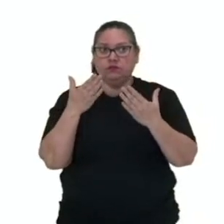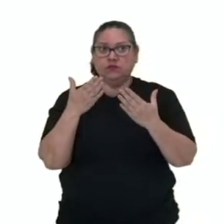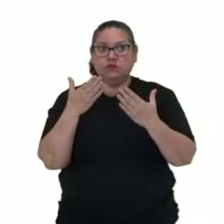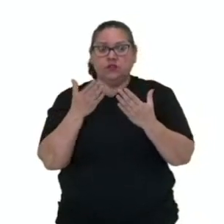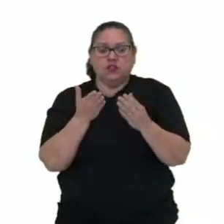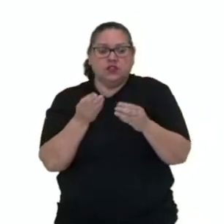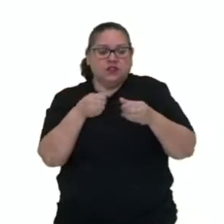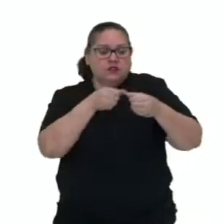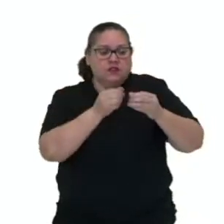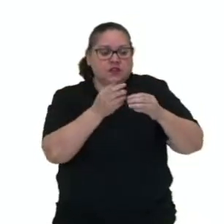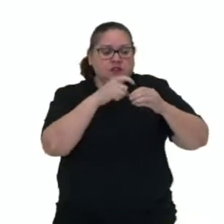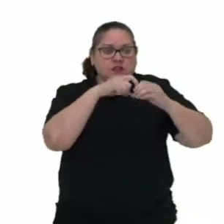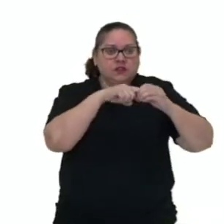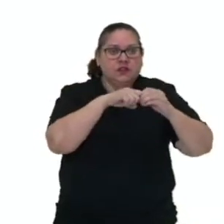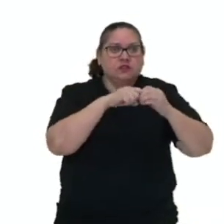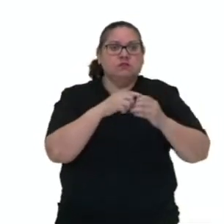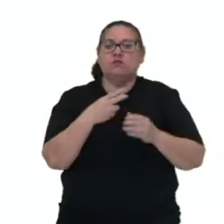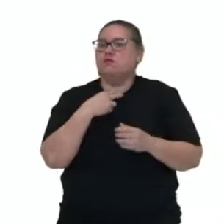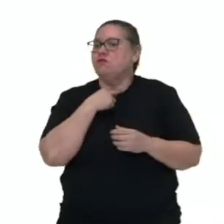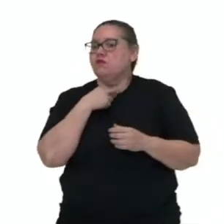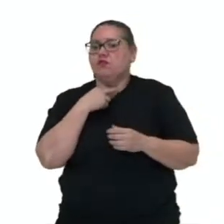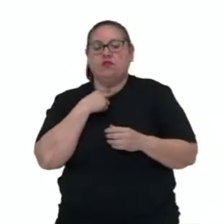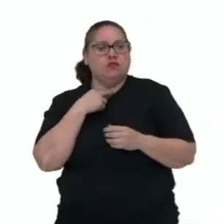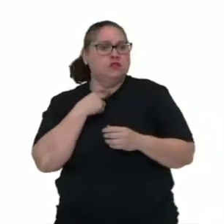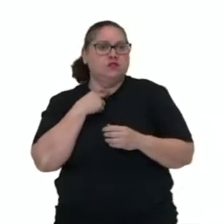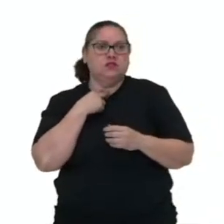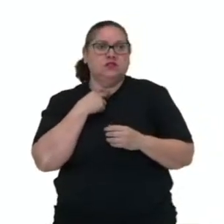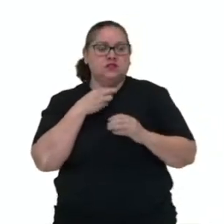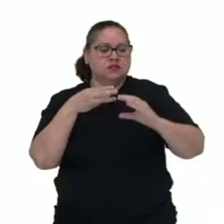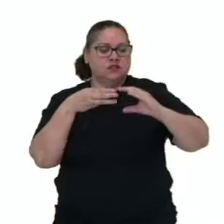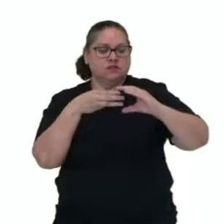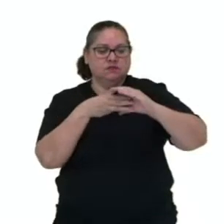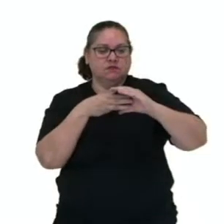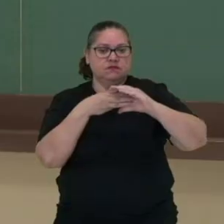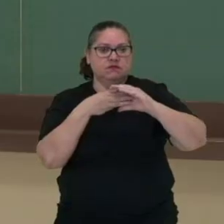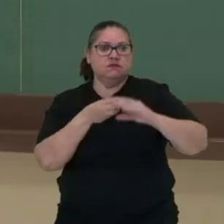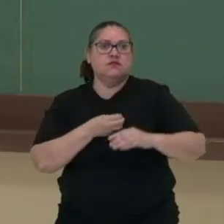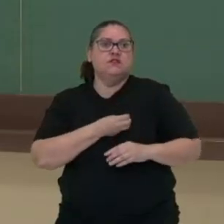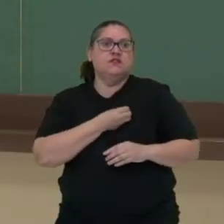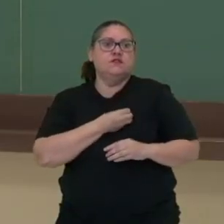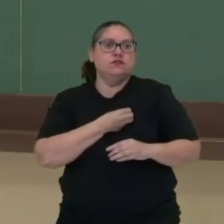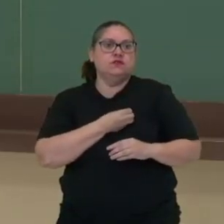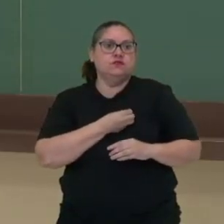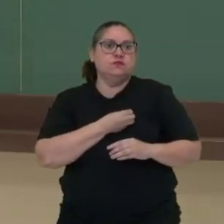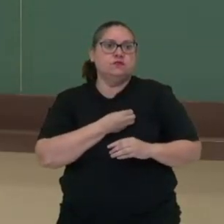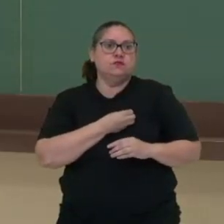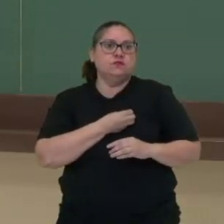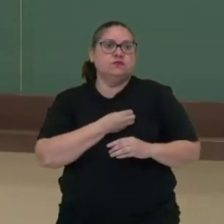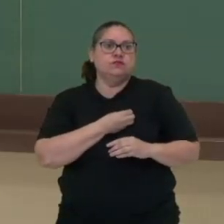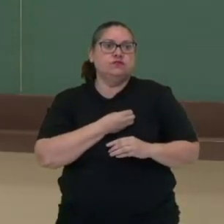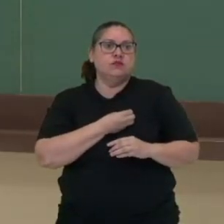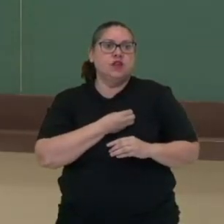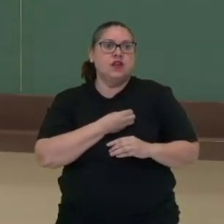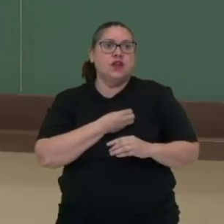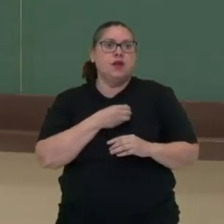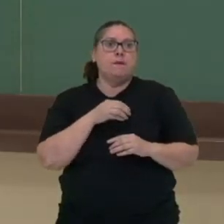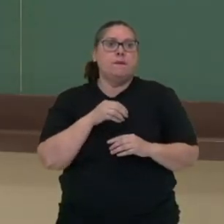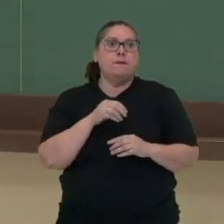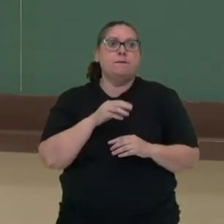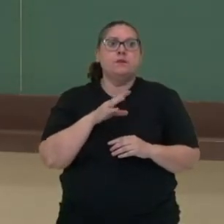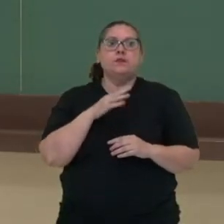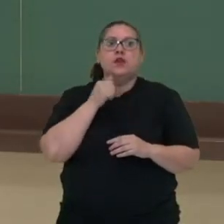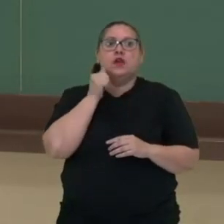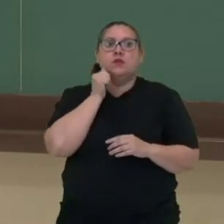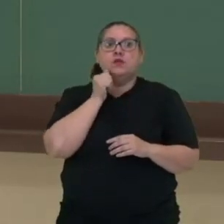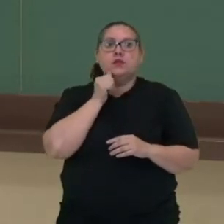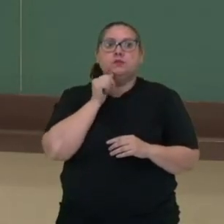hospedeira não pode ser considerado um ser vivo. Então, essa explicação é da biomédica Mirella